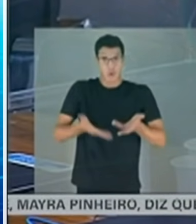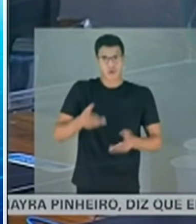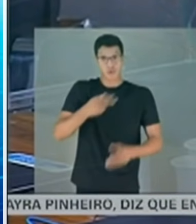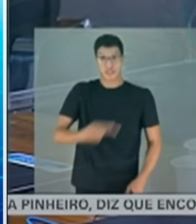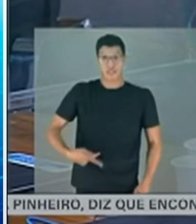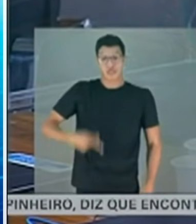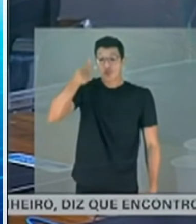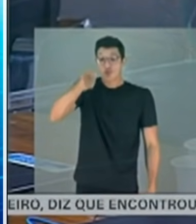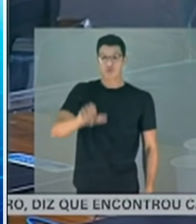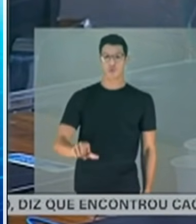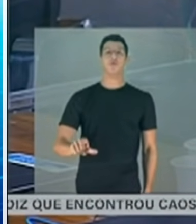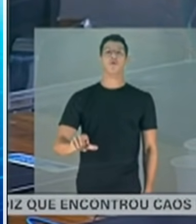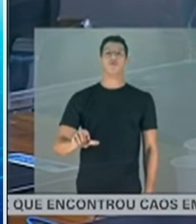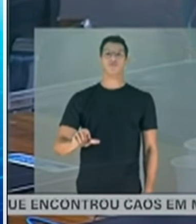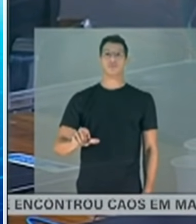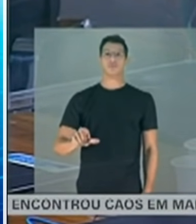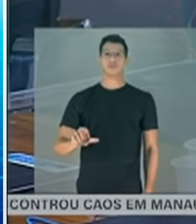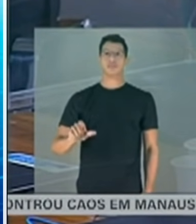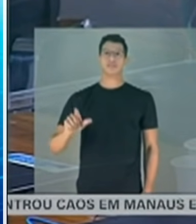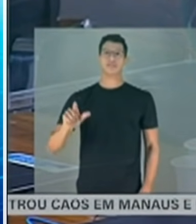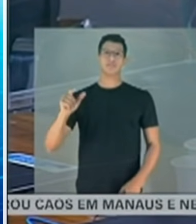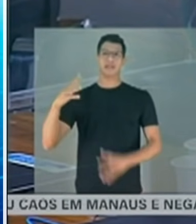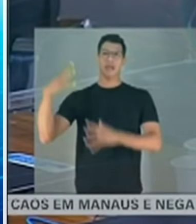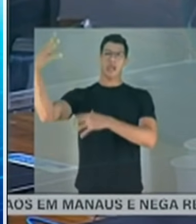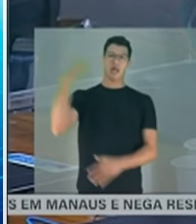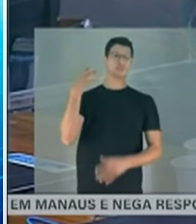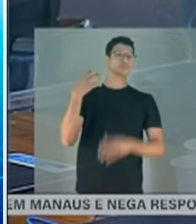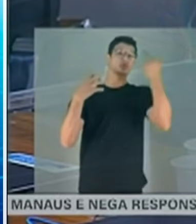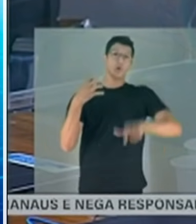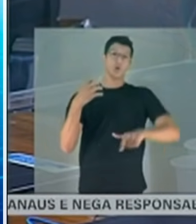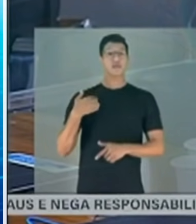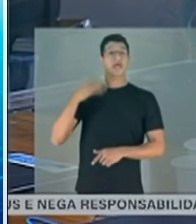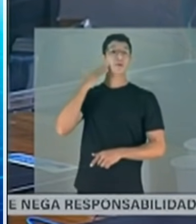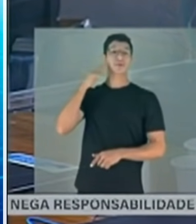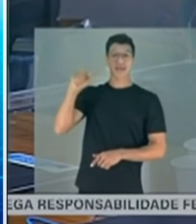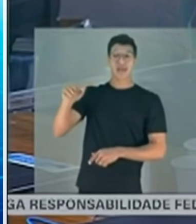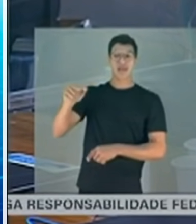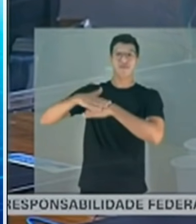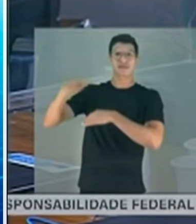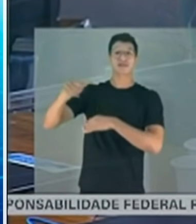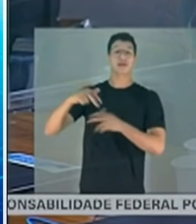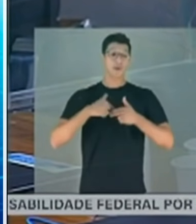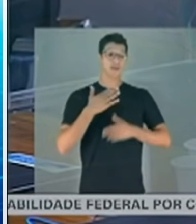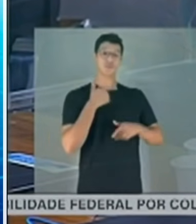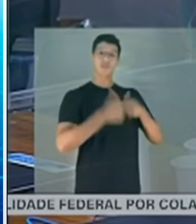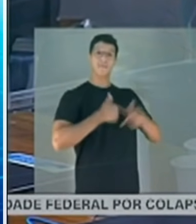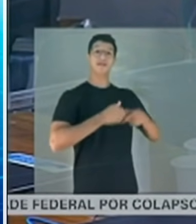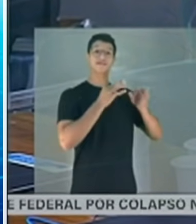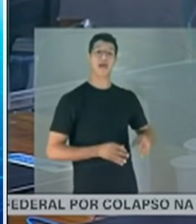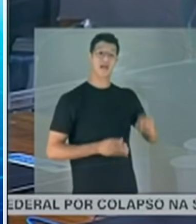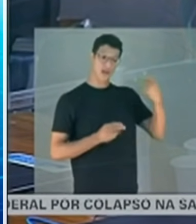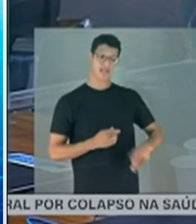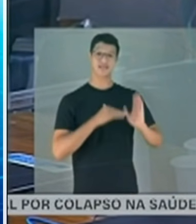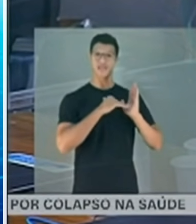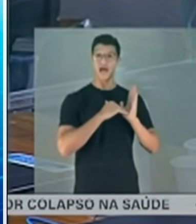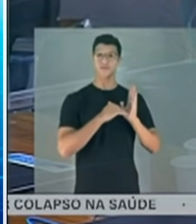vez me atacou. Eu sei que ele está fazendo isso pelo meu trabalho aqui. Eu sei que ele